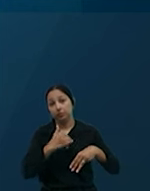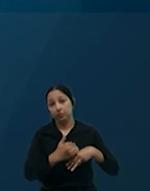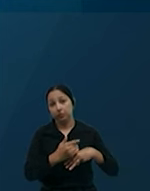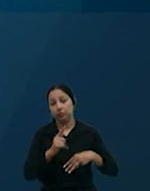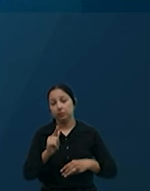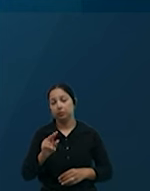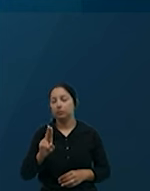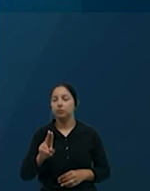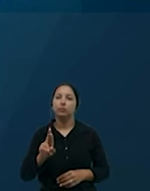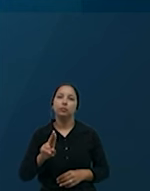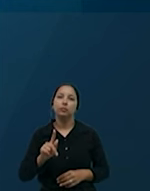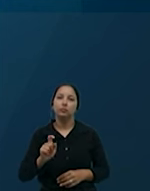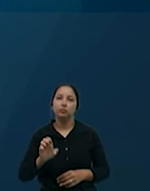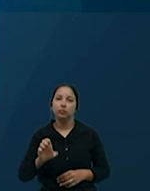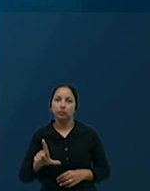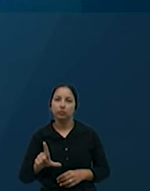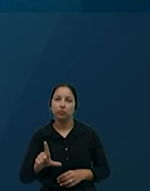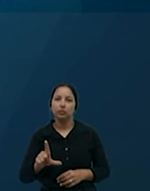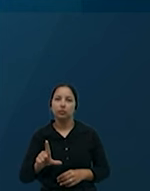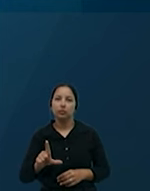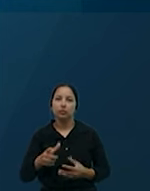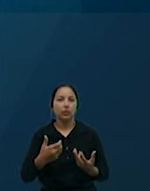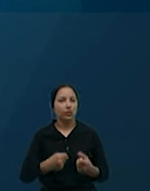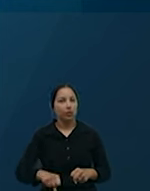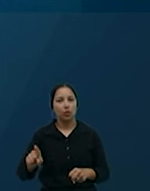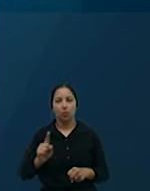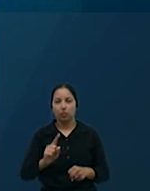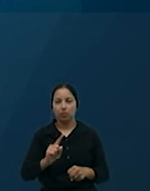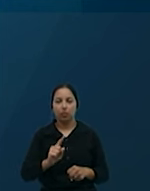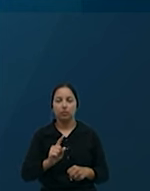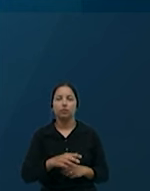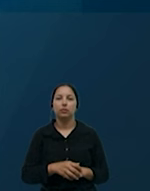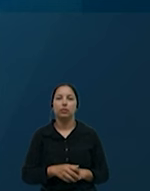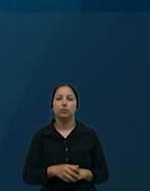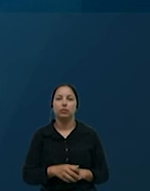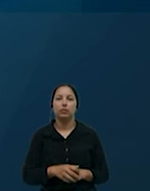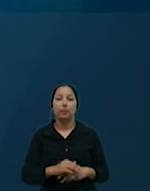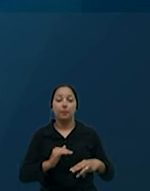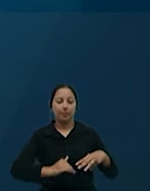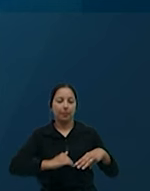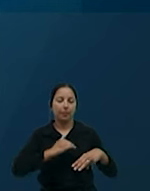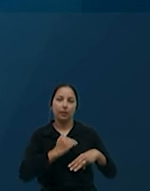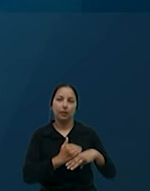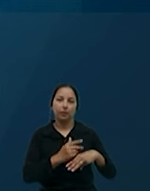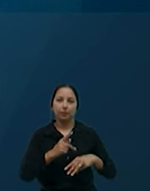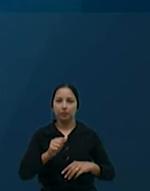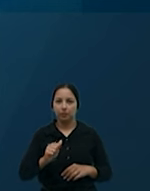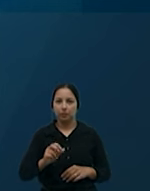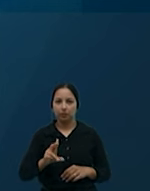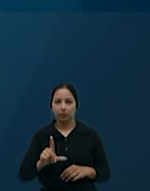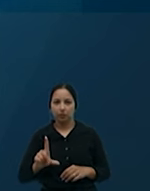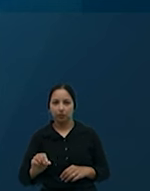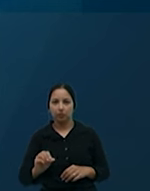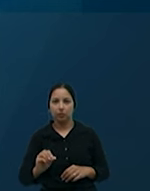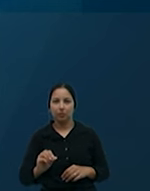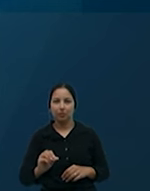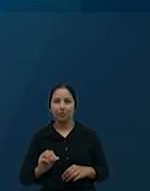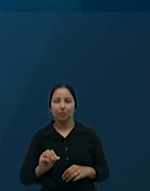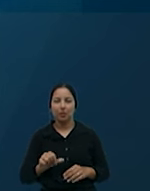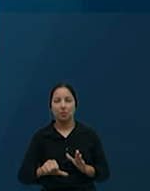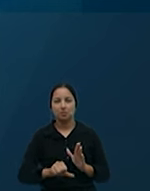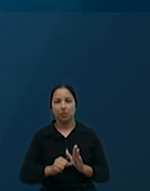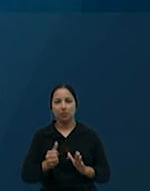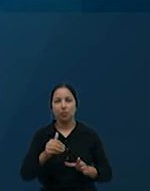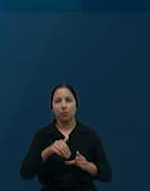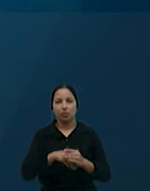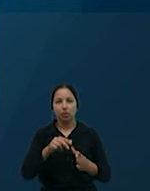por entender inaplicável o princípio da fungibilidade recursal. O ministro Paulo Sérgio, que apresentou o primeiro voto vista, dá